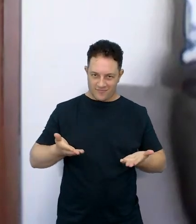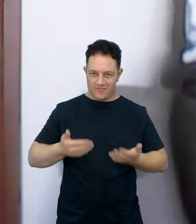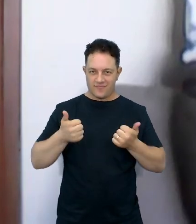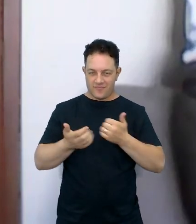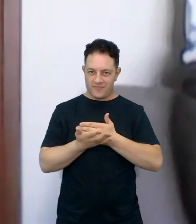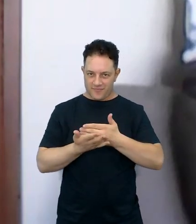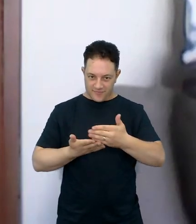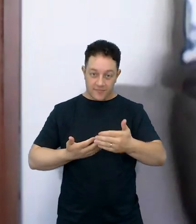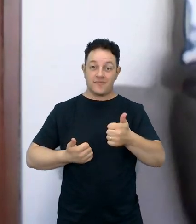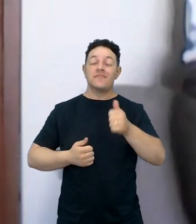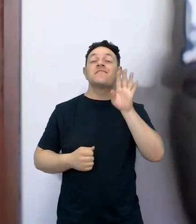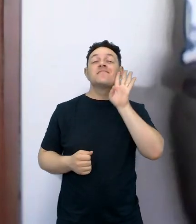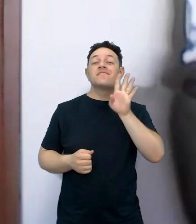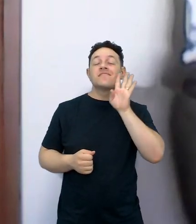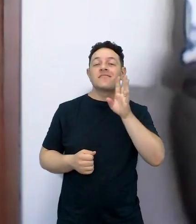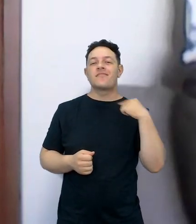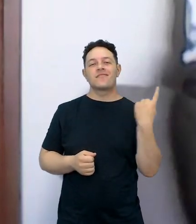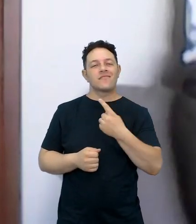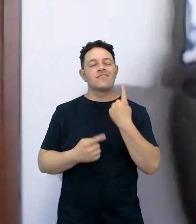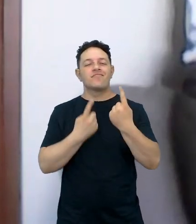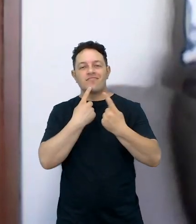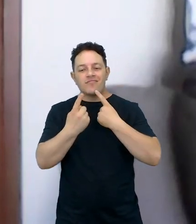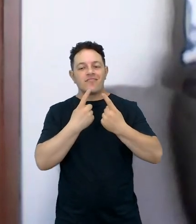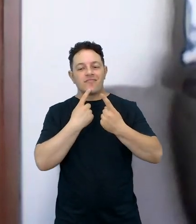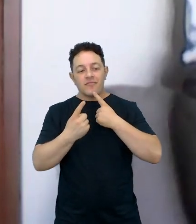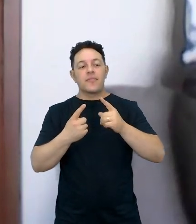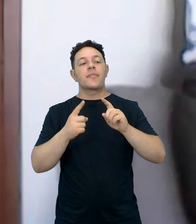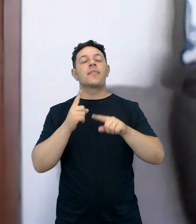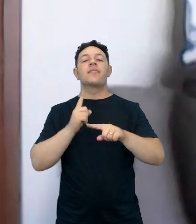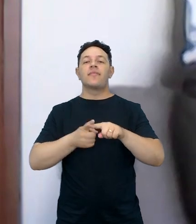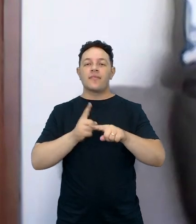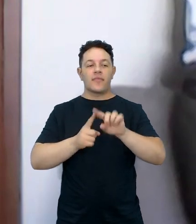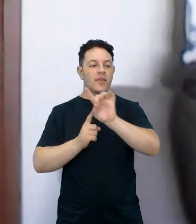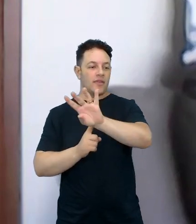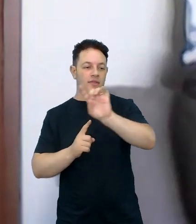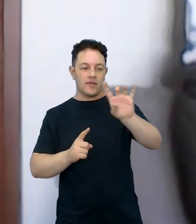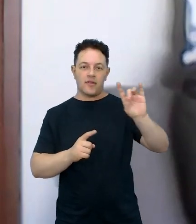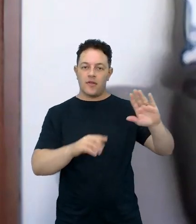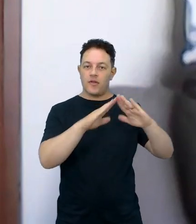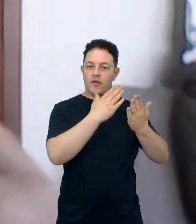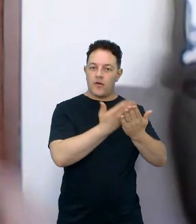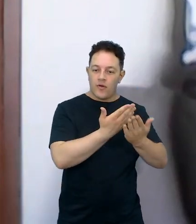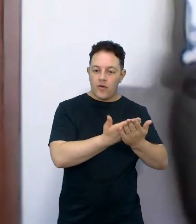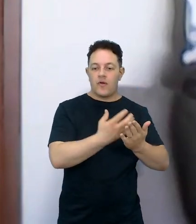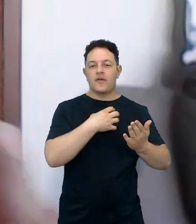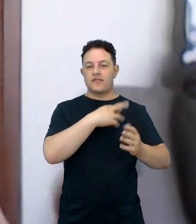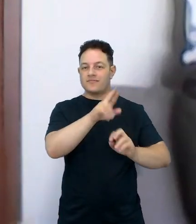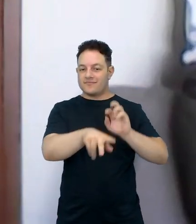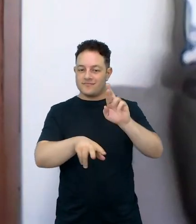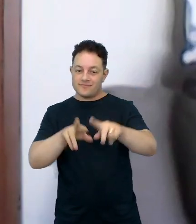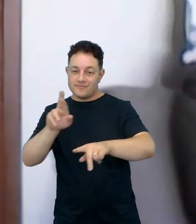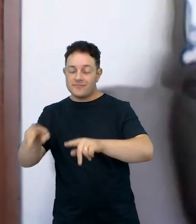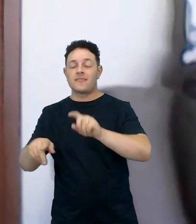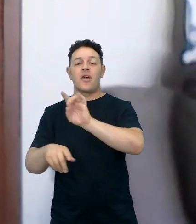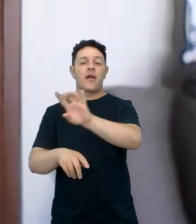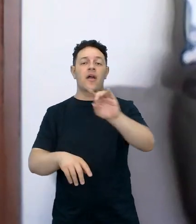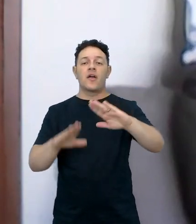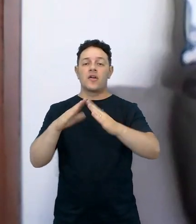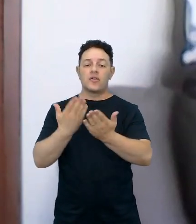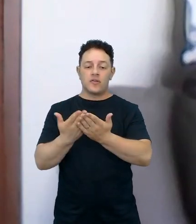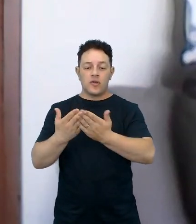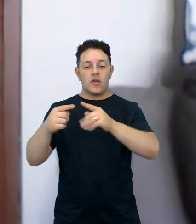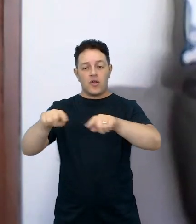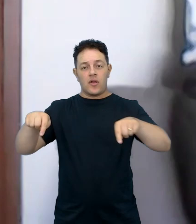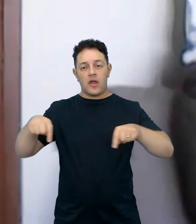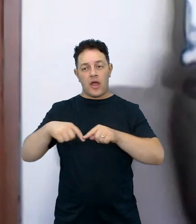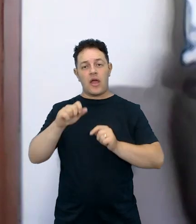hoje. É sempre legal a gente falar isso, né? Porque cada escola tem uma realidade, cada escola está processando a TPC,